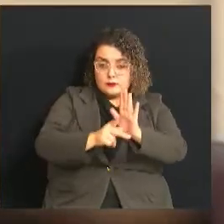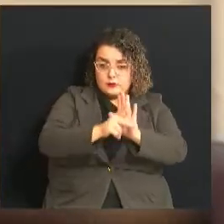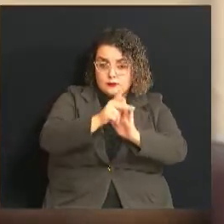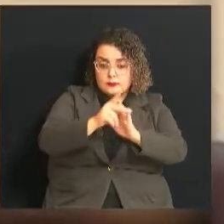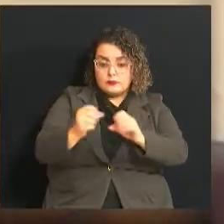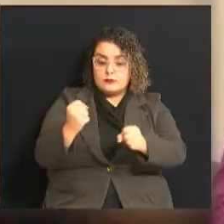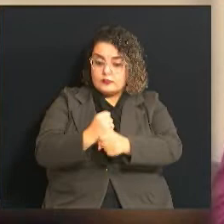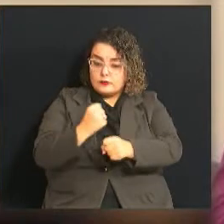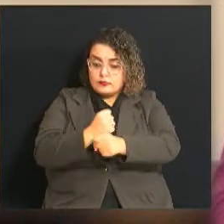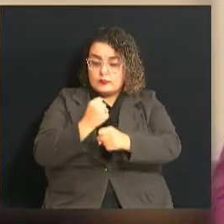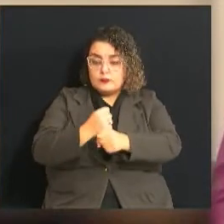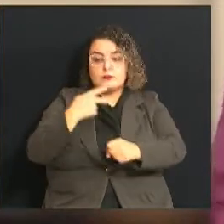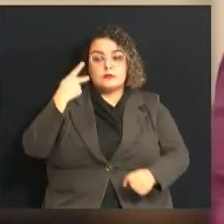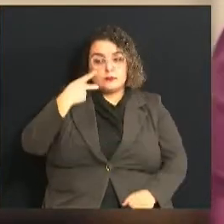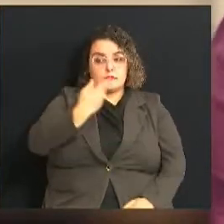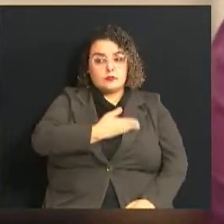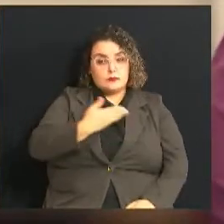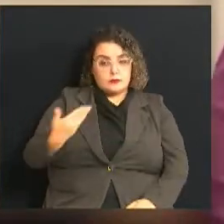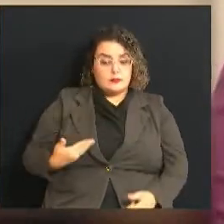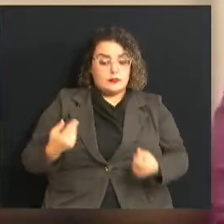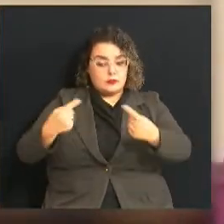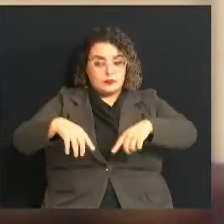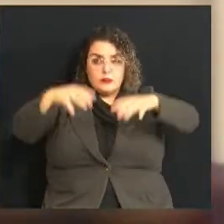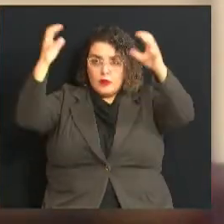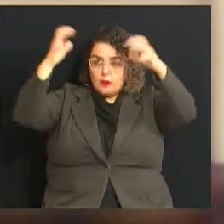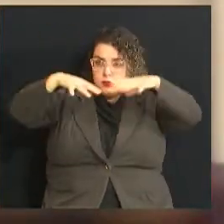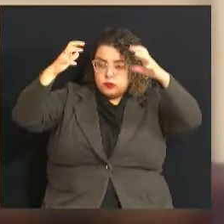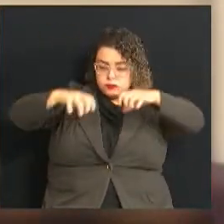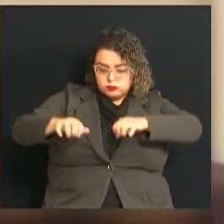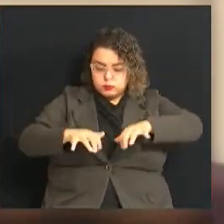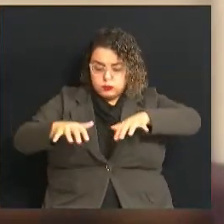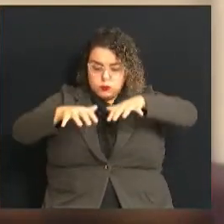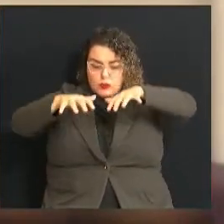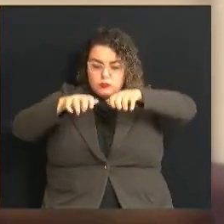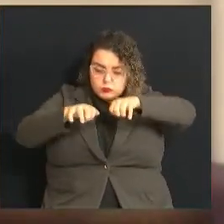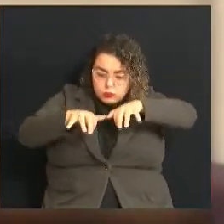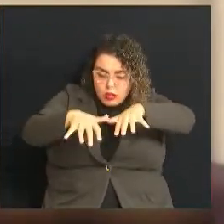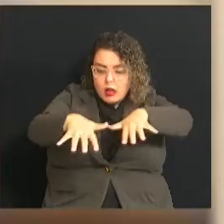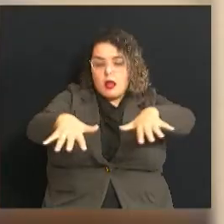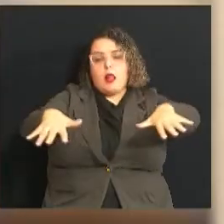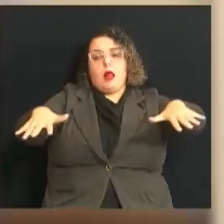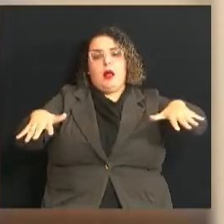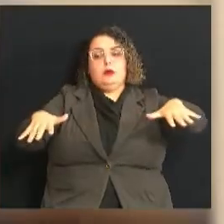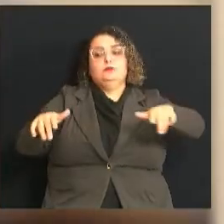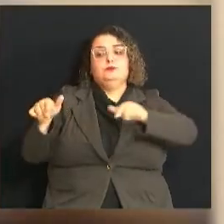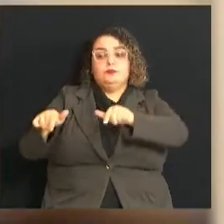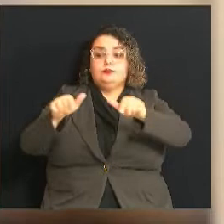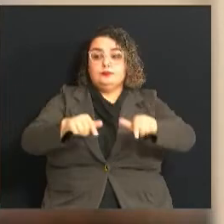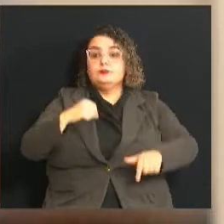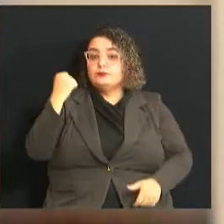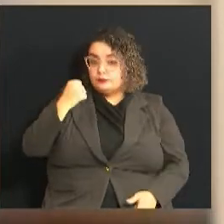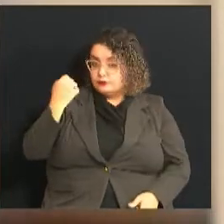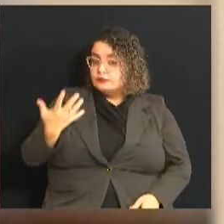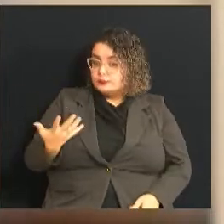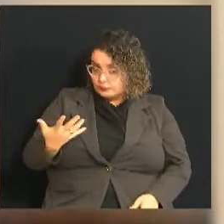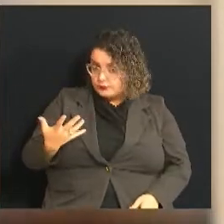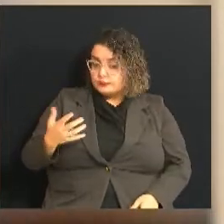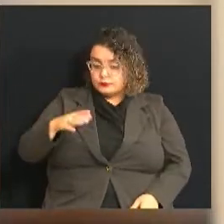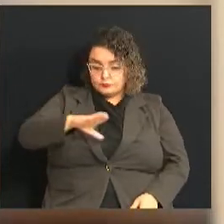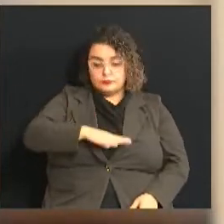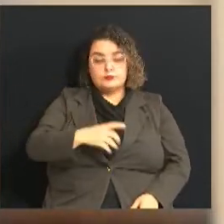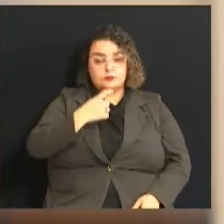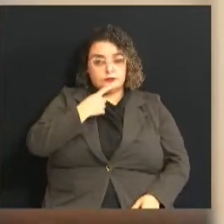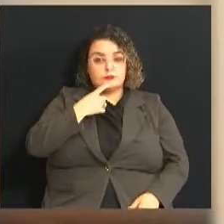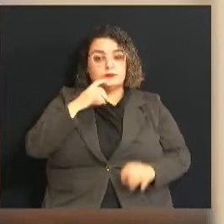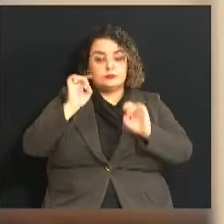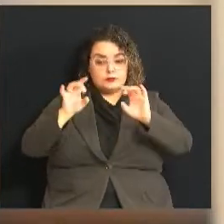políticas públicas para combate de alagamentos, enchentes e inundações em pontos críticos de Campinas, em especial nas